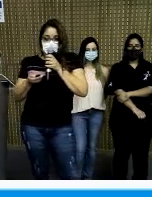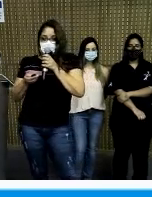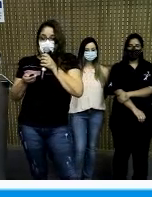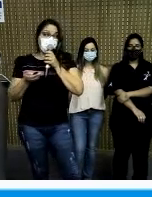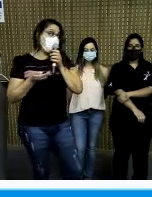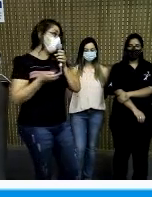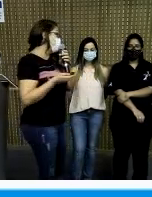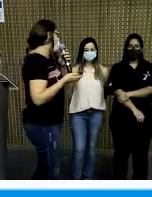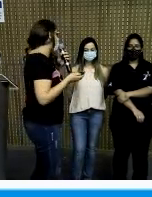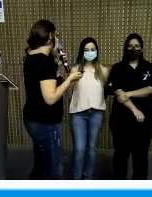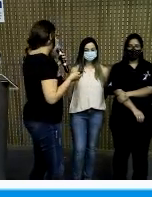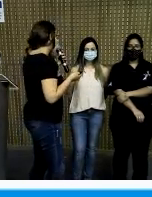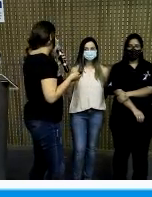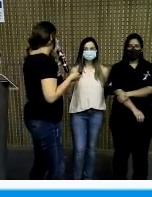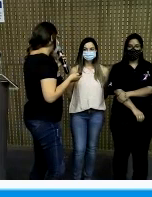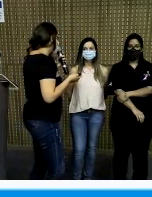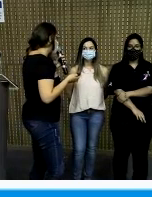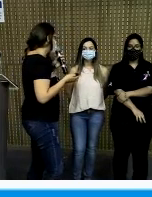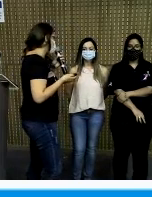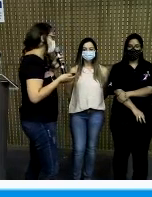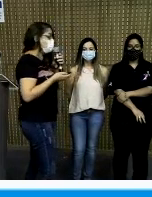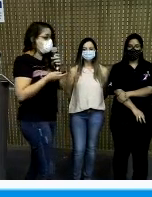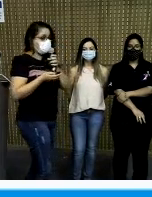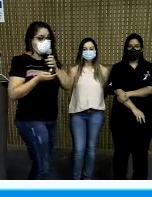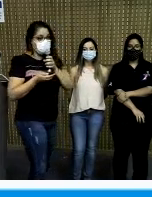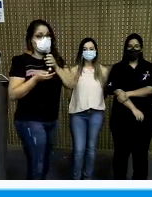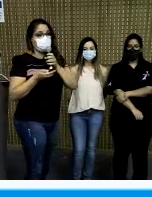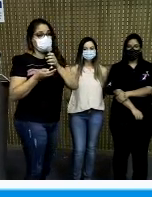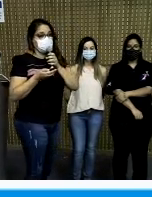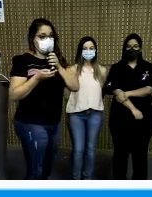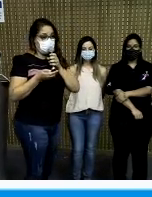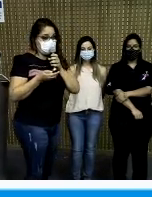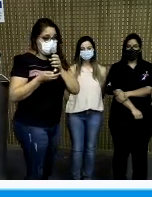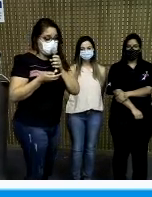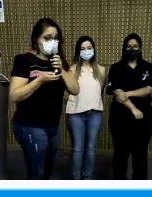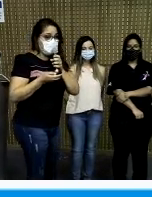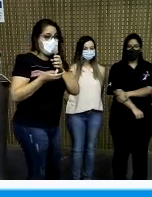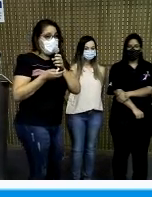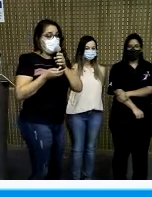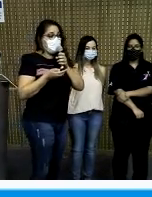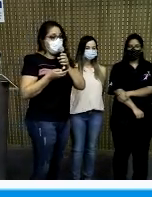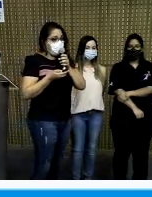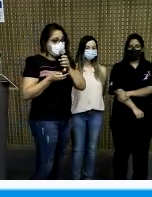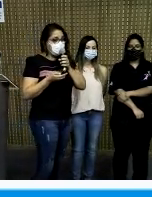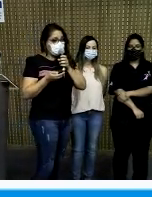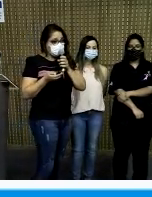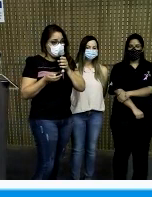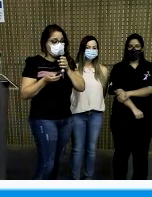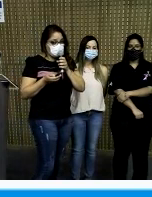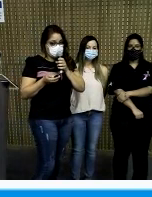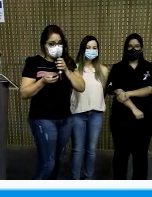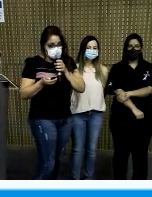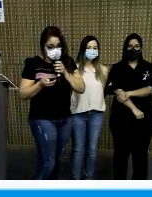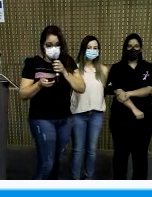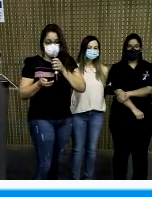né? Com a integração de todos os profissionais, né, de nível superior, com visitas, inclusive, à EMEI e à escola